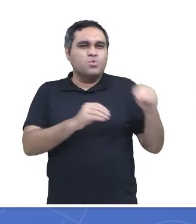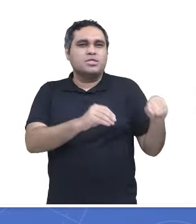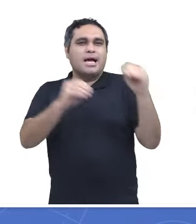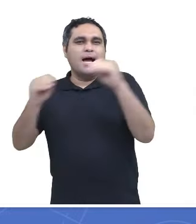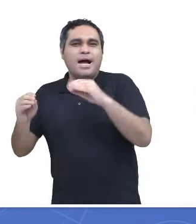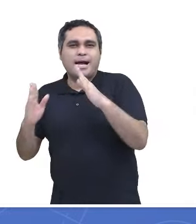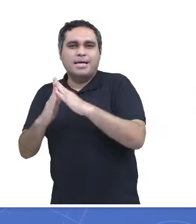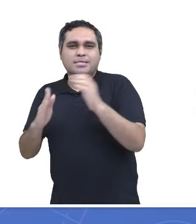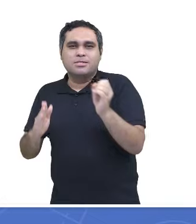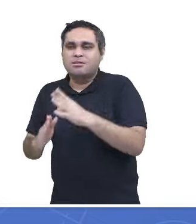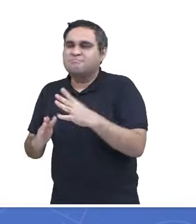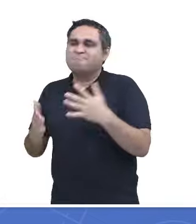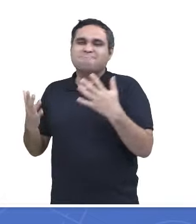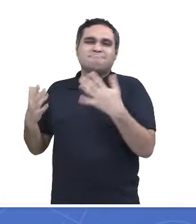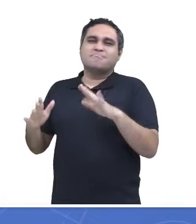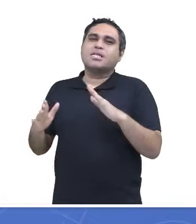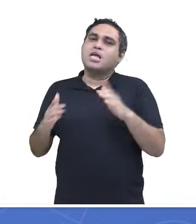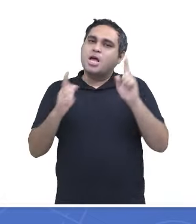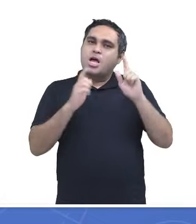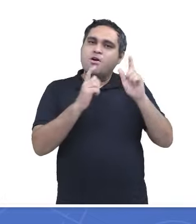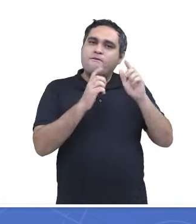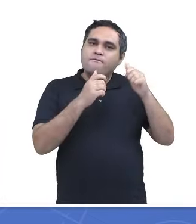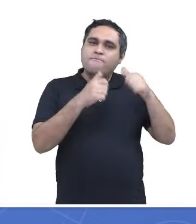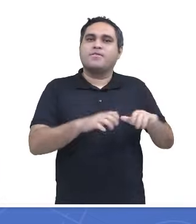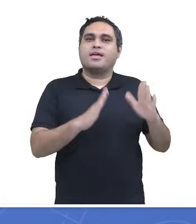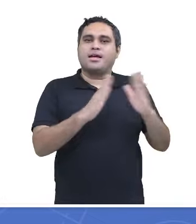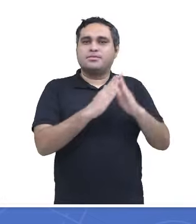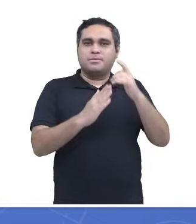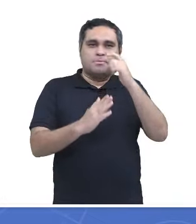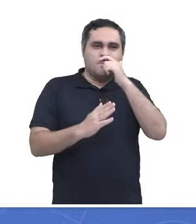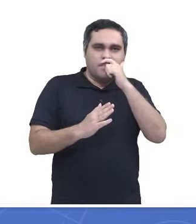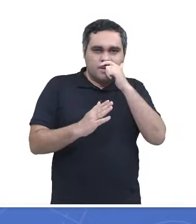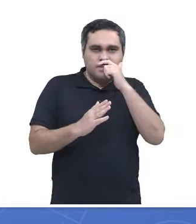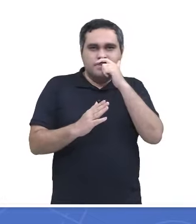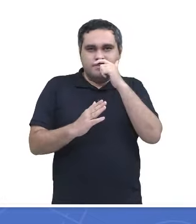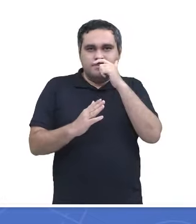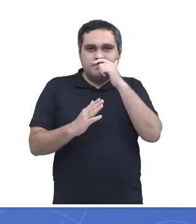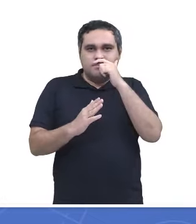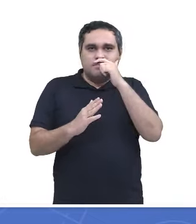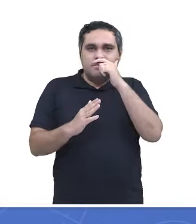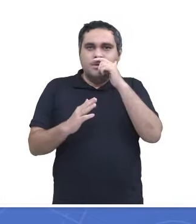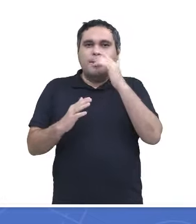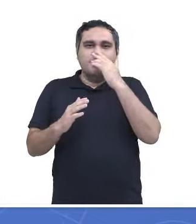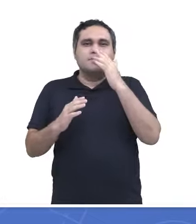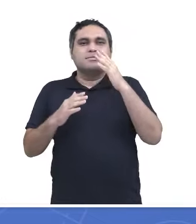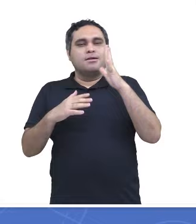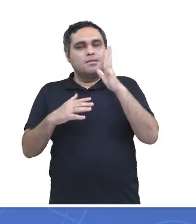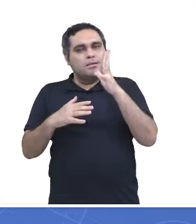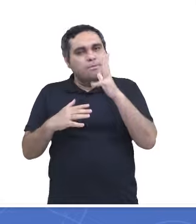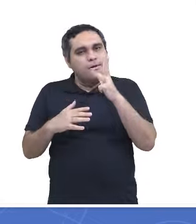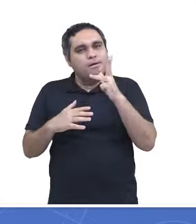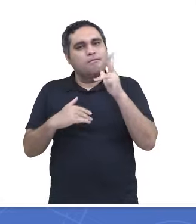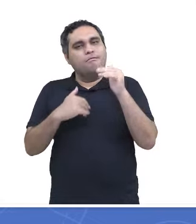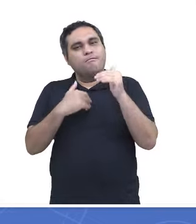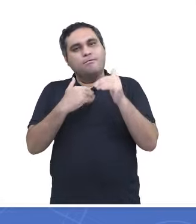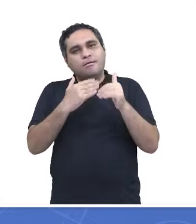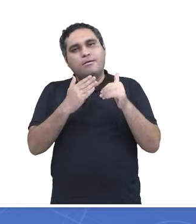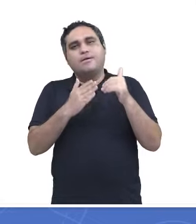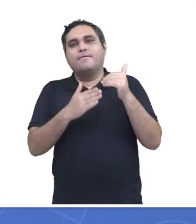caracterizar por uma retração, isto é, por um prolongamento, dependendo do